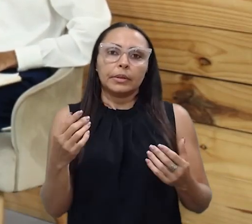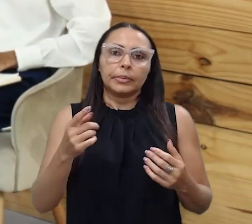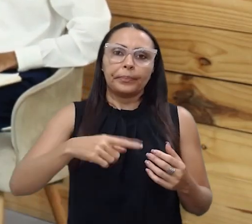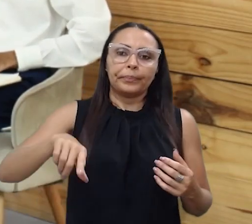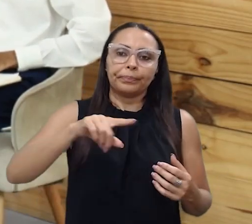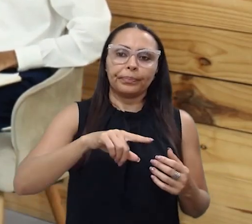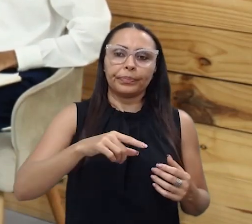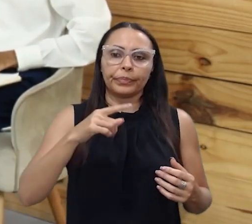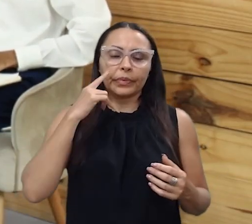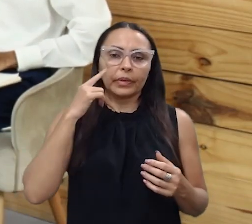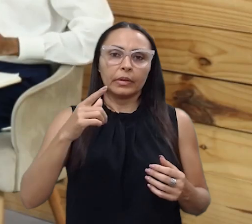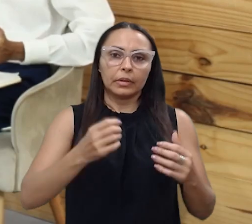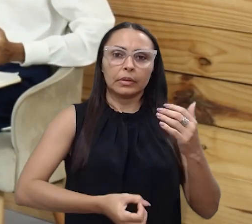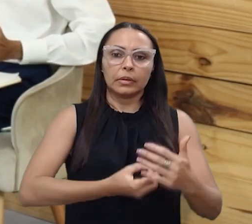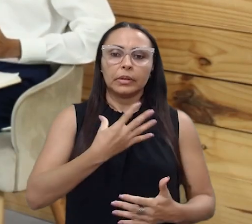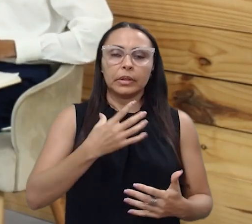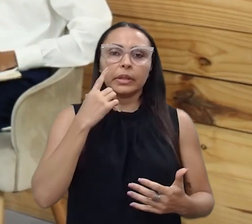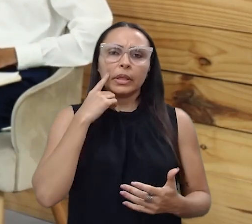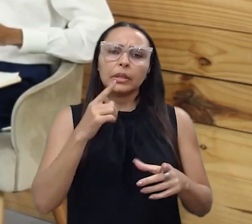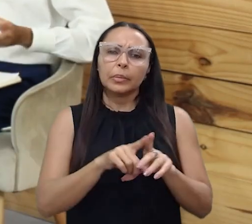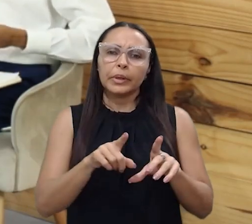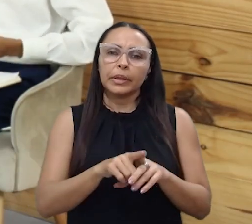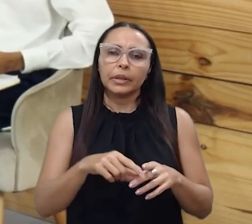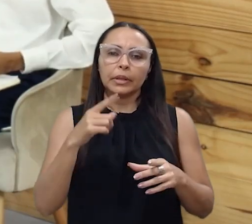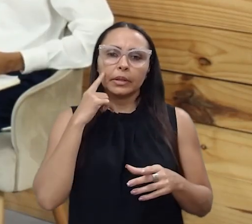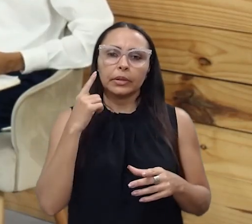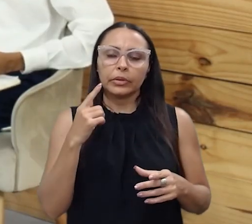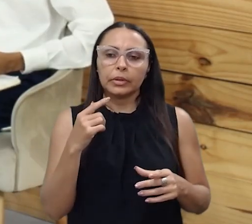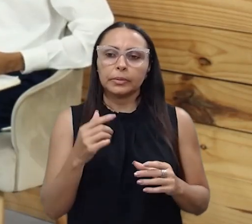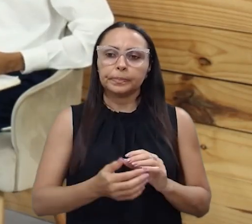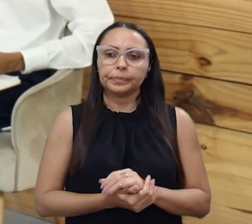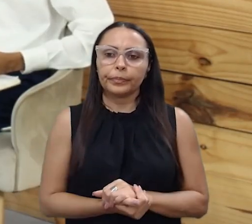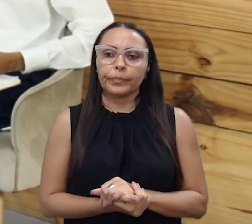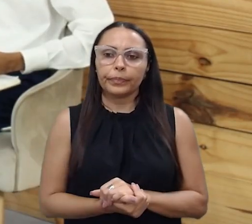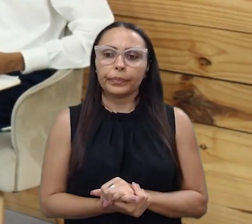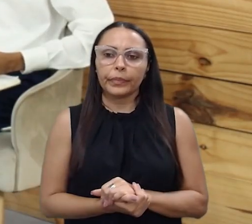José Laurencio, ele cria o gráfico amador, né, que embora seja